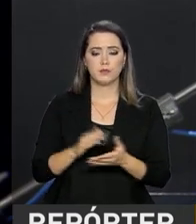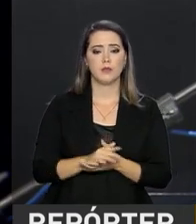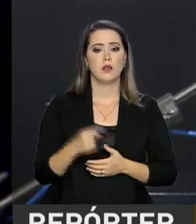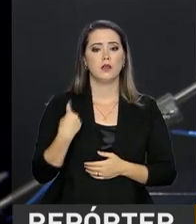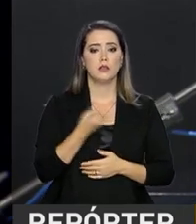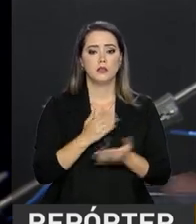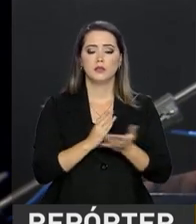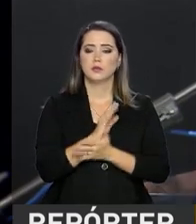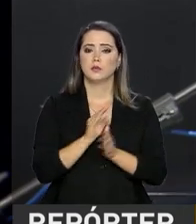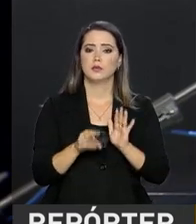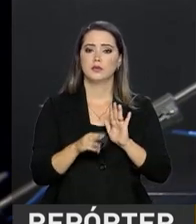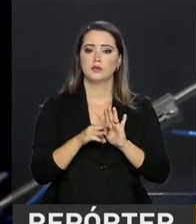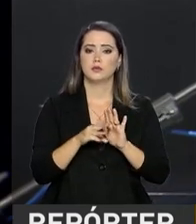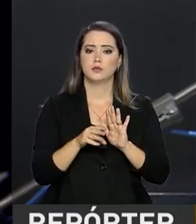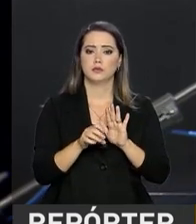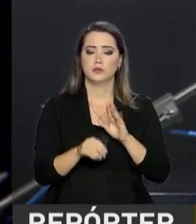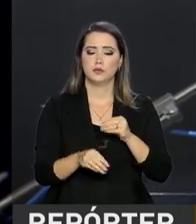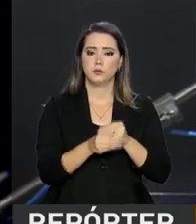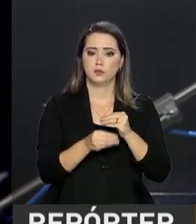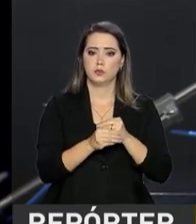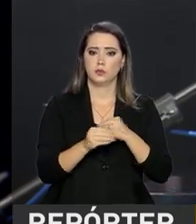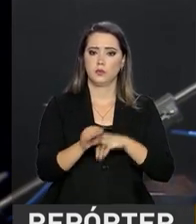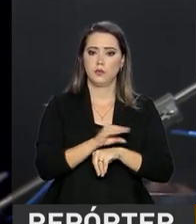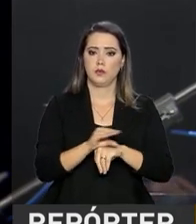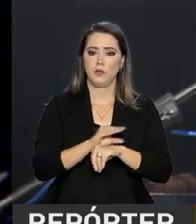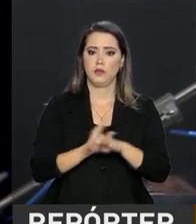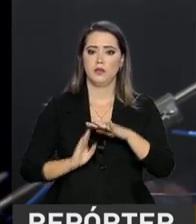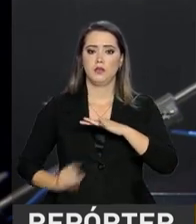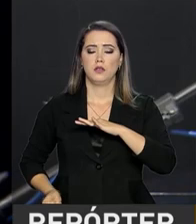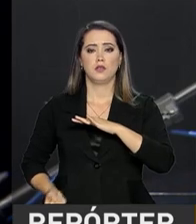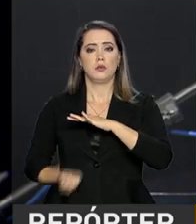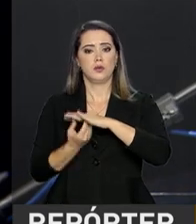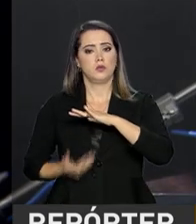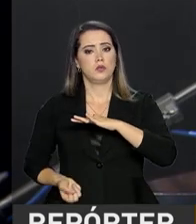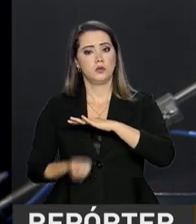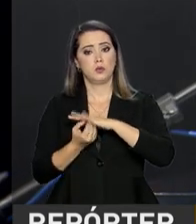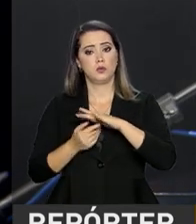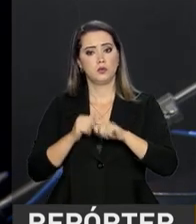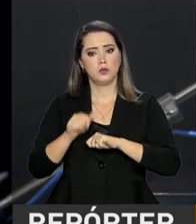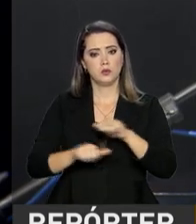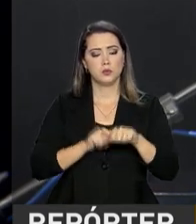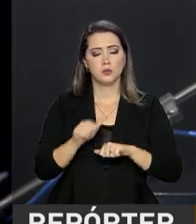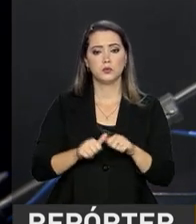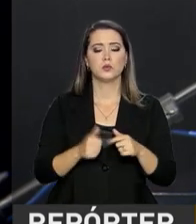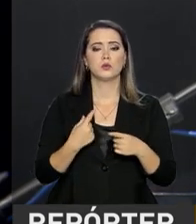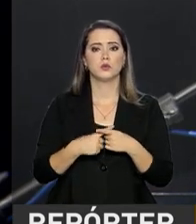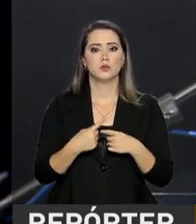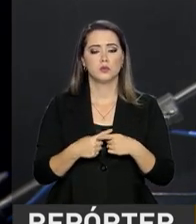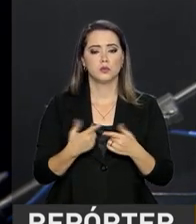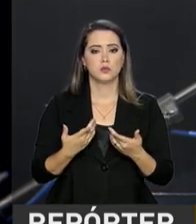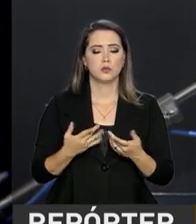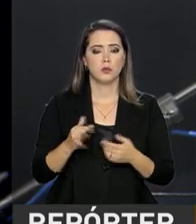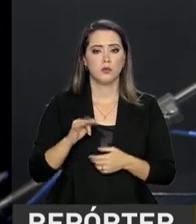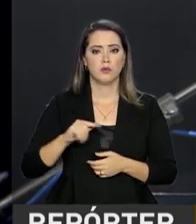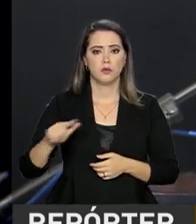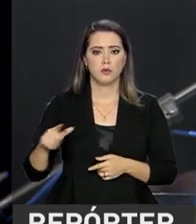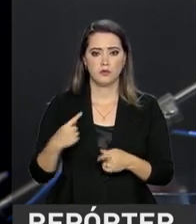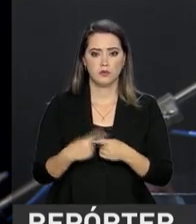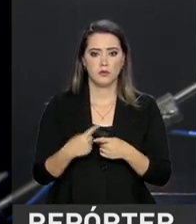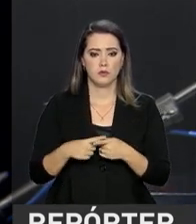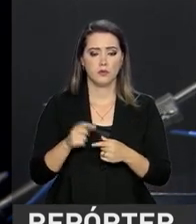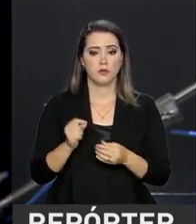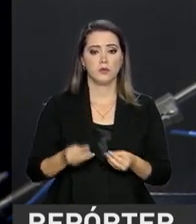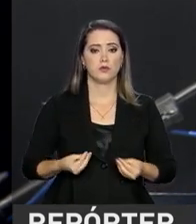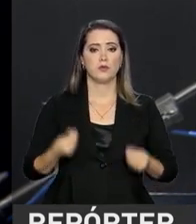da despesa à inflação do ano anterior. Trata-se de uma importante mudança no paradigma fiscal, com o que